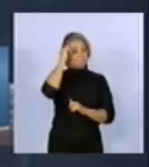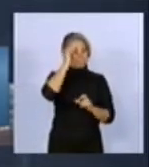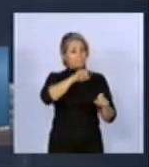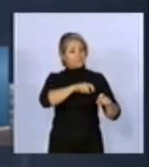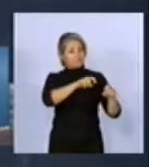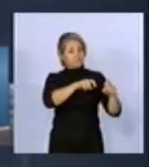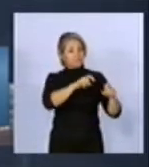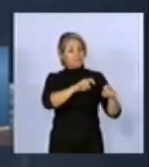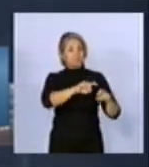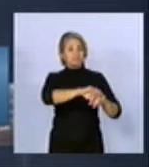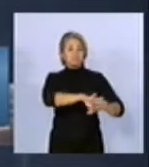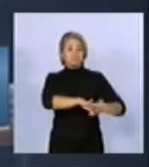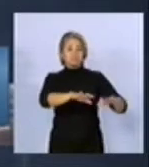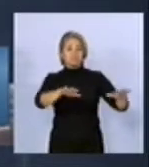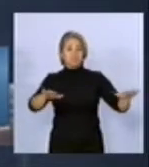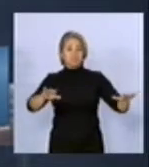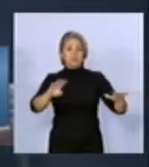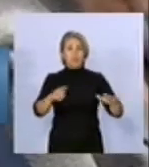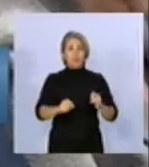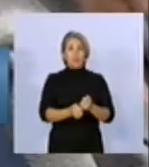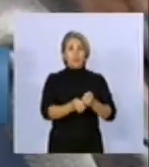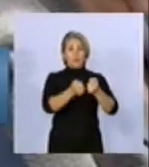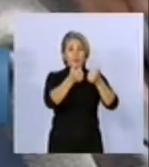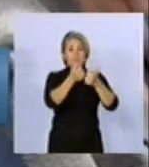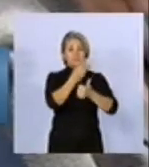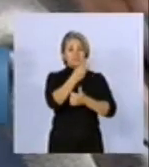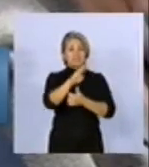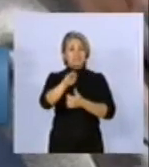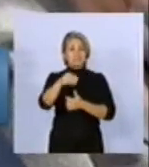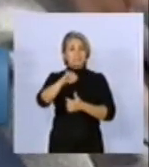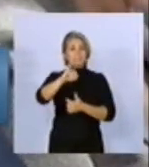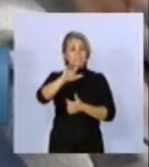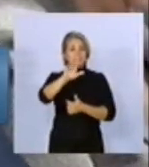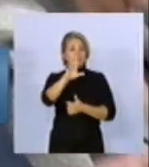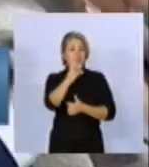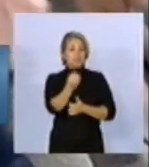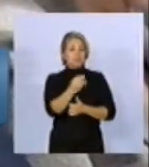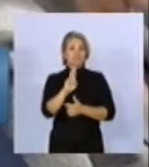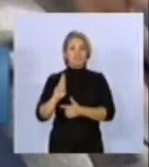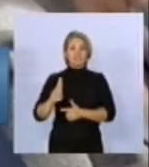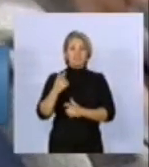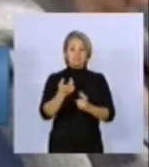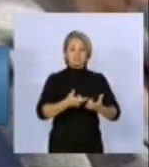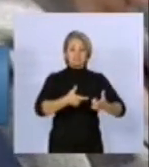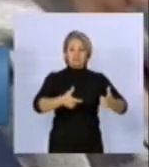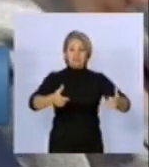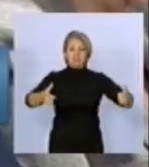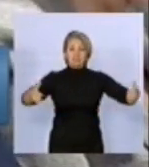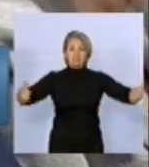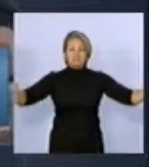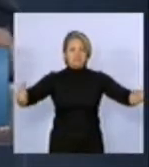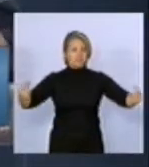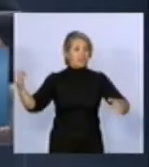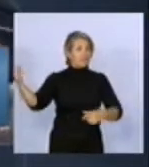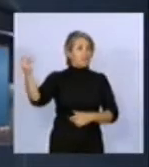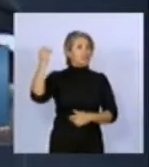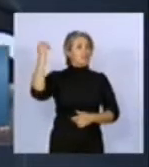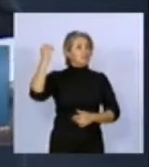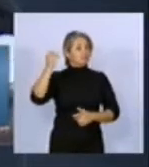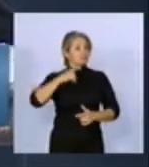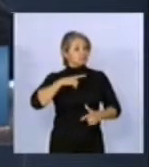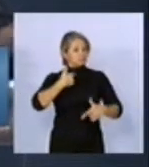milhões e setecentos e milho quase 3 milhões de hectares é extremamente importante